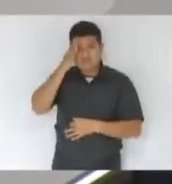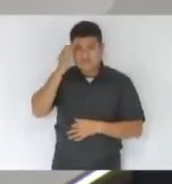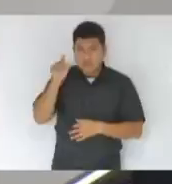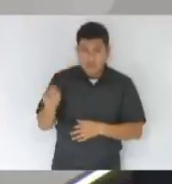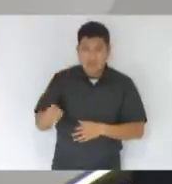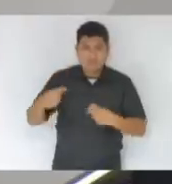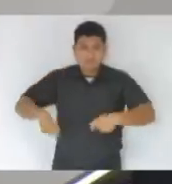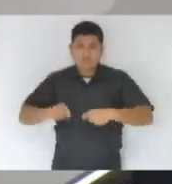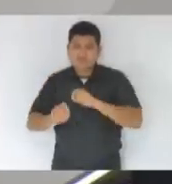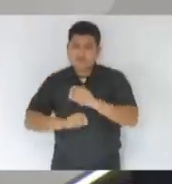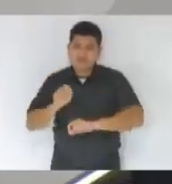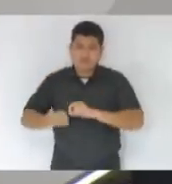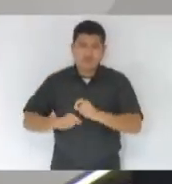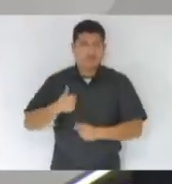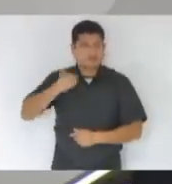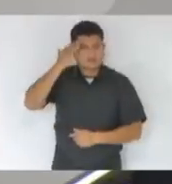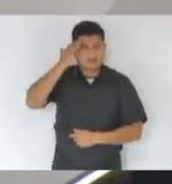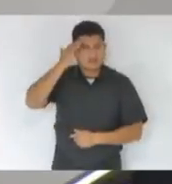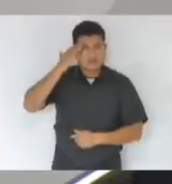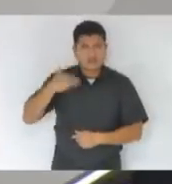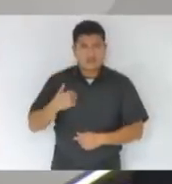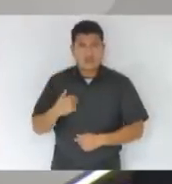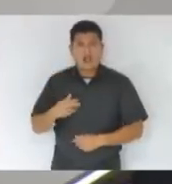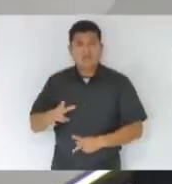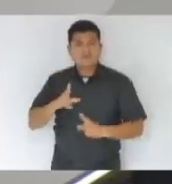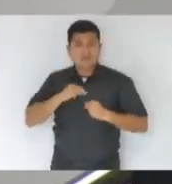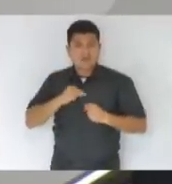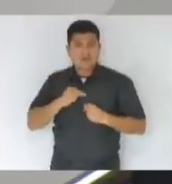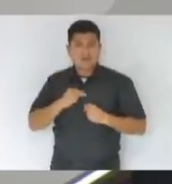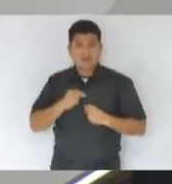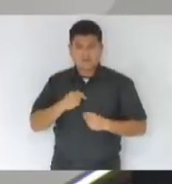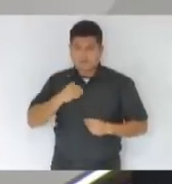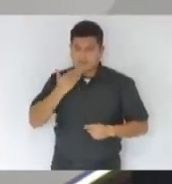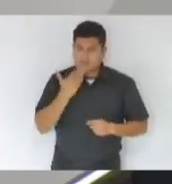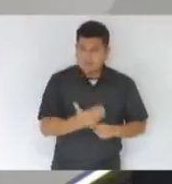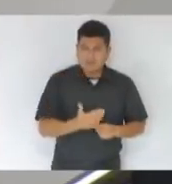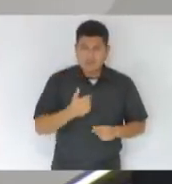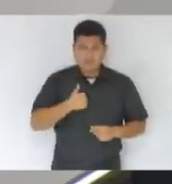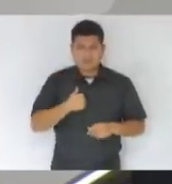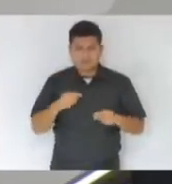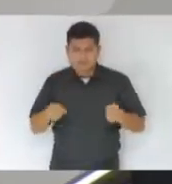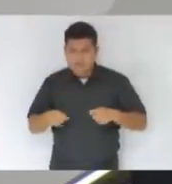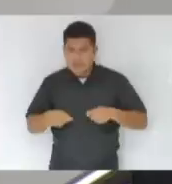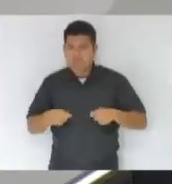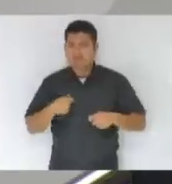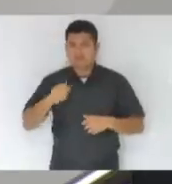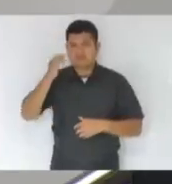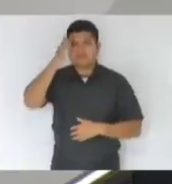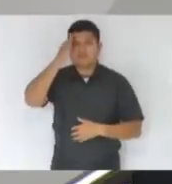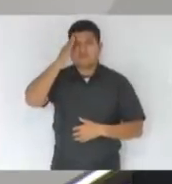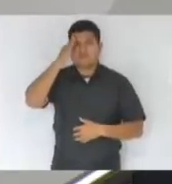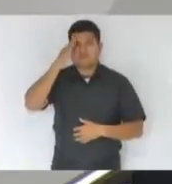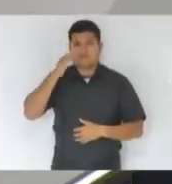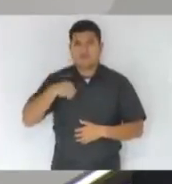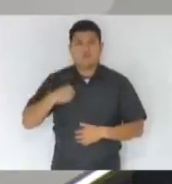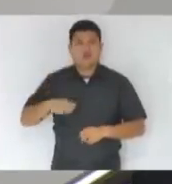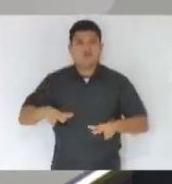eu sei o que a minha Itajaí merece, o que eu posso solicitar, sei, e mesmo assim, nunca,